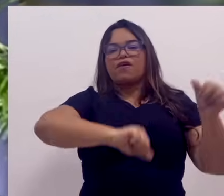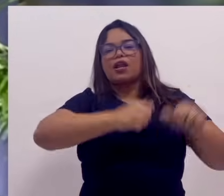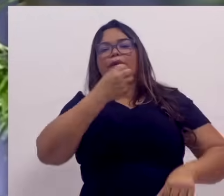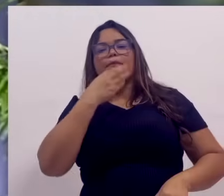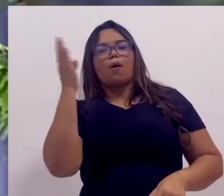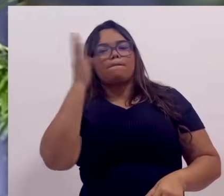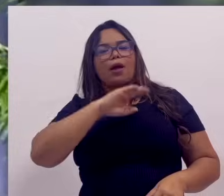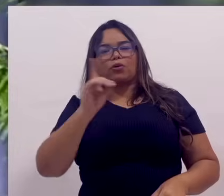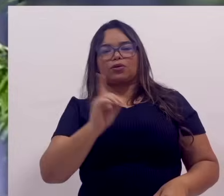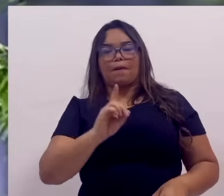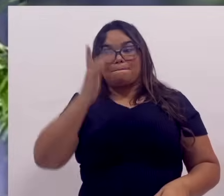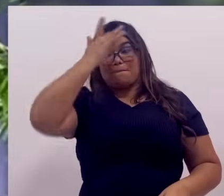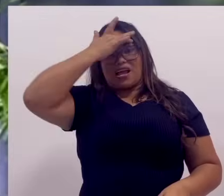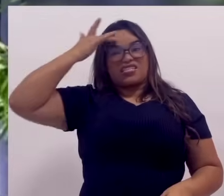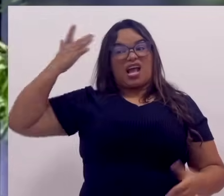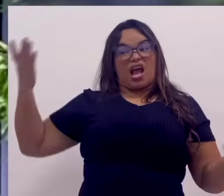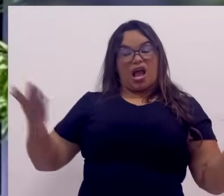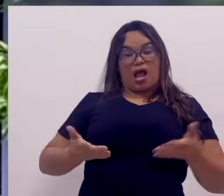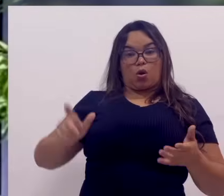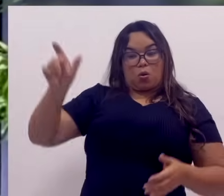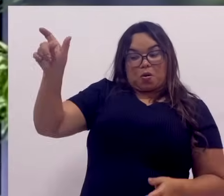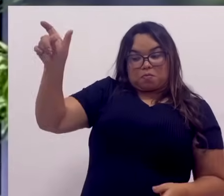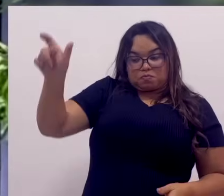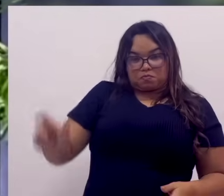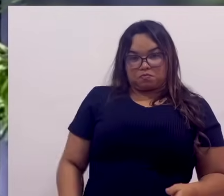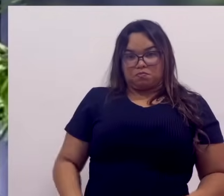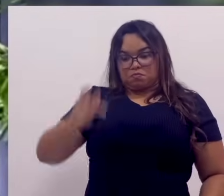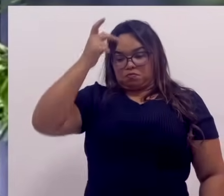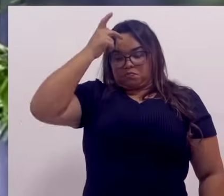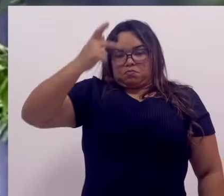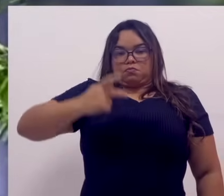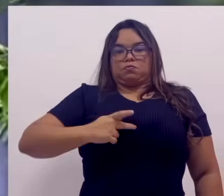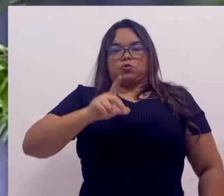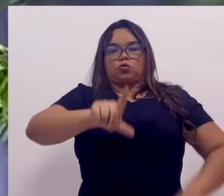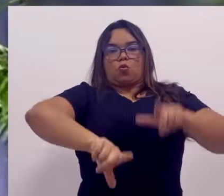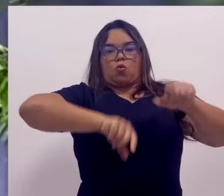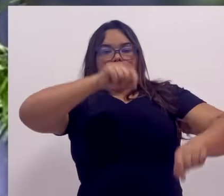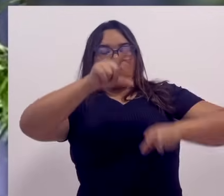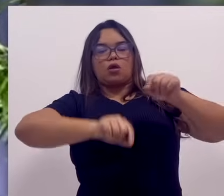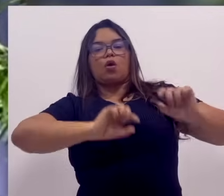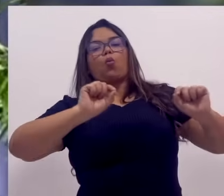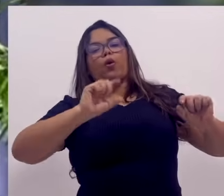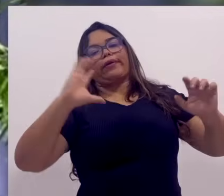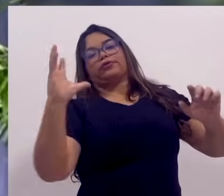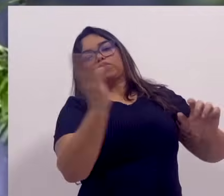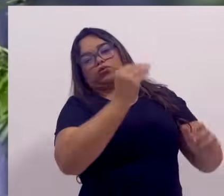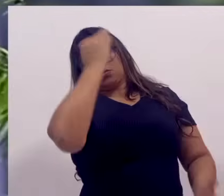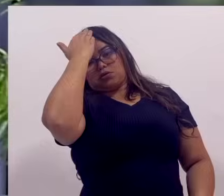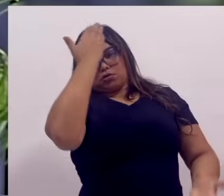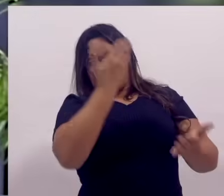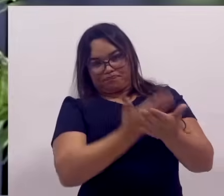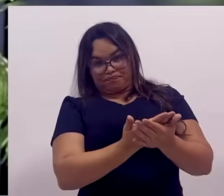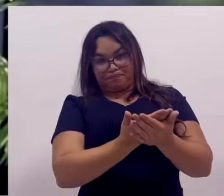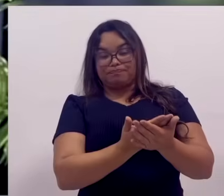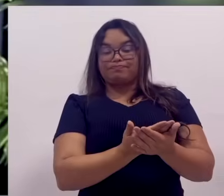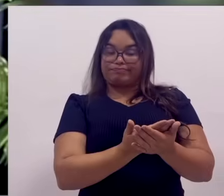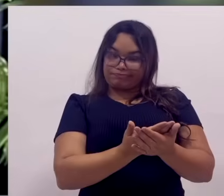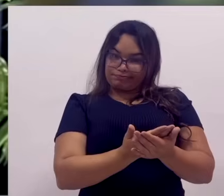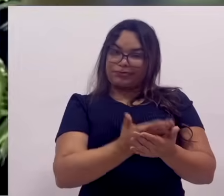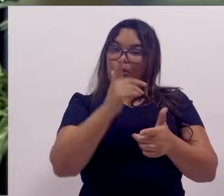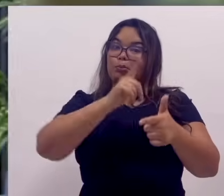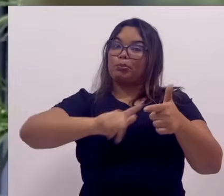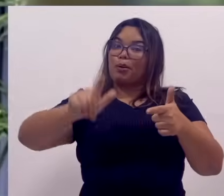que era mal, mas o ser humano era quem tomava o papel de decidir o que a pessoa deveria